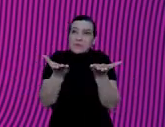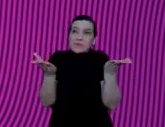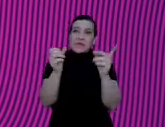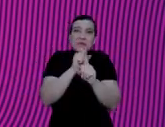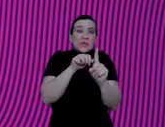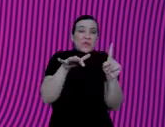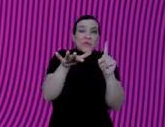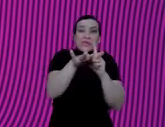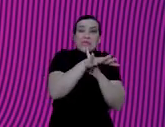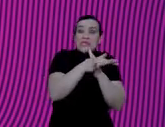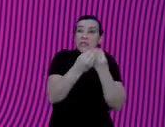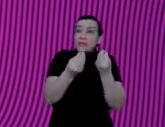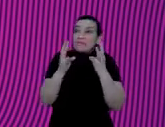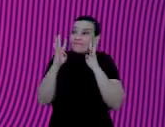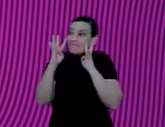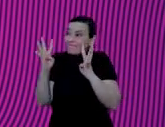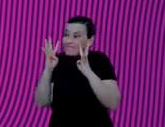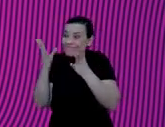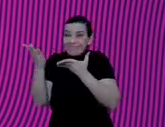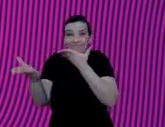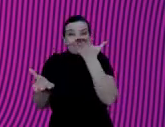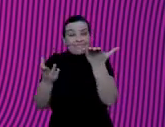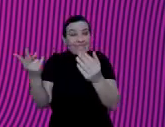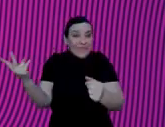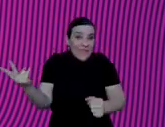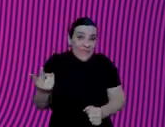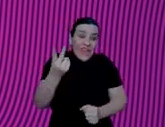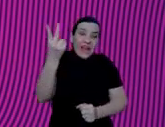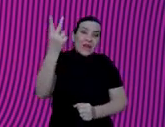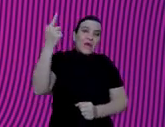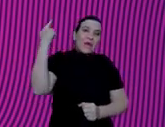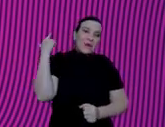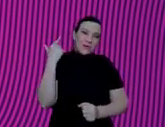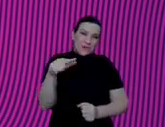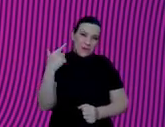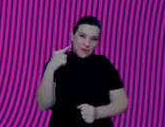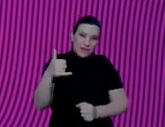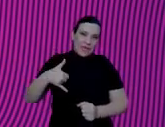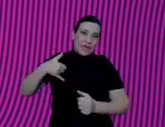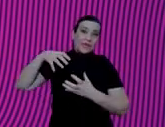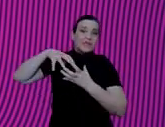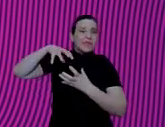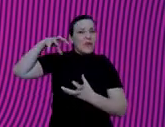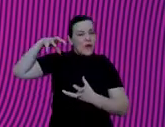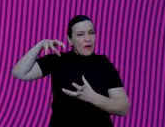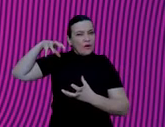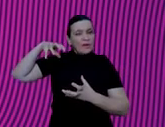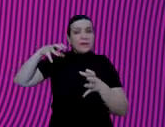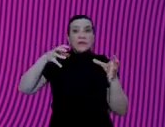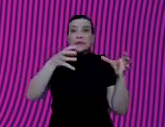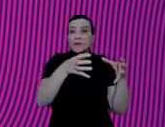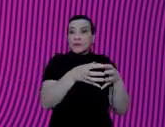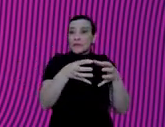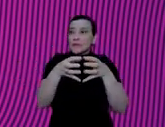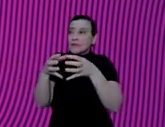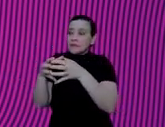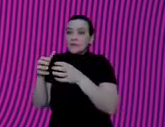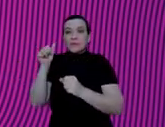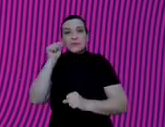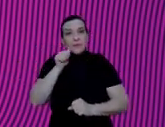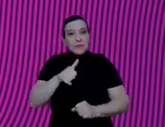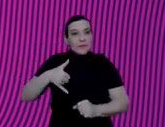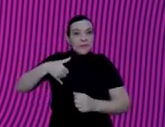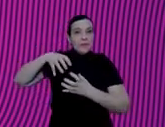atribuir um papel de mais valor e reconhecimento aos idosos. Então, determinados grupos, mulheres, idosos, pessoas que perdem o